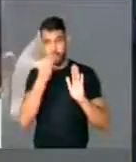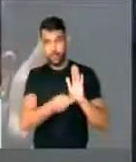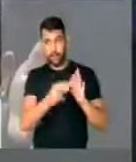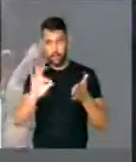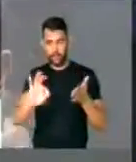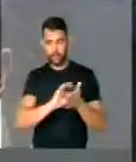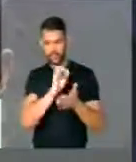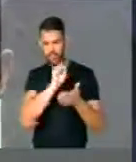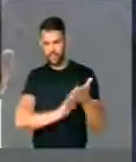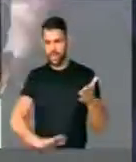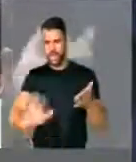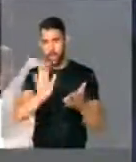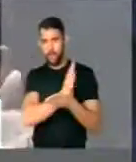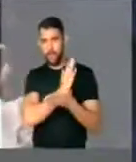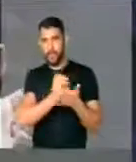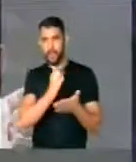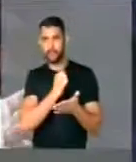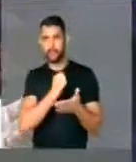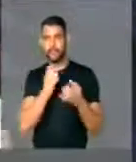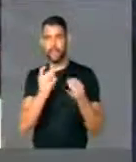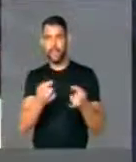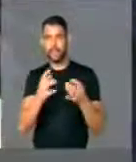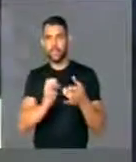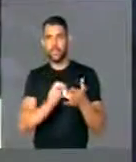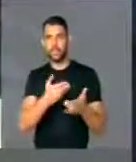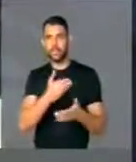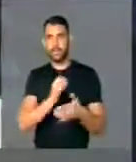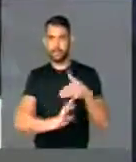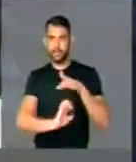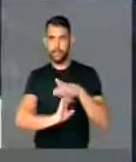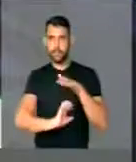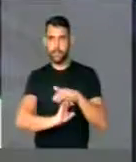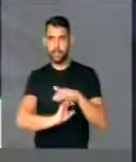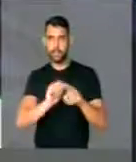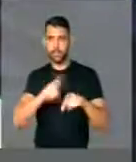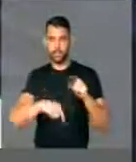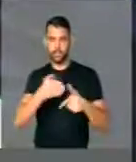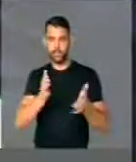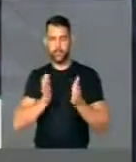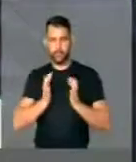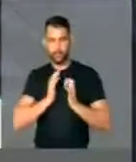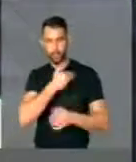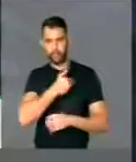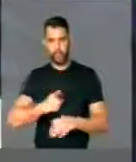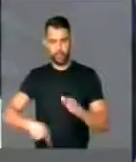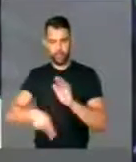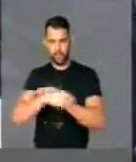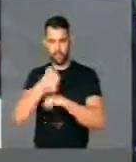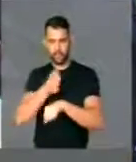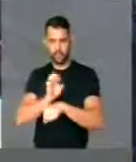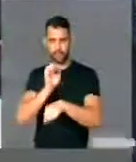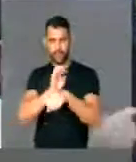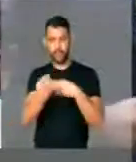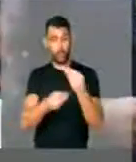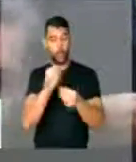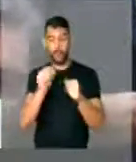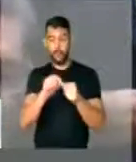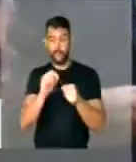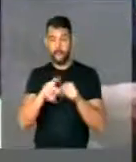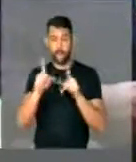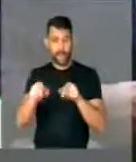aval generalizado para a privatização absoluta de todos os bens públicos dos estados, como se